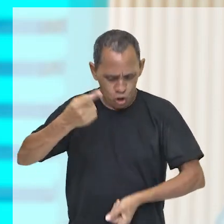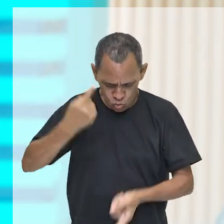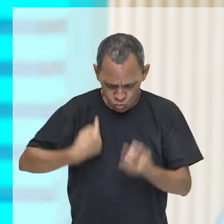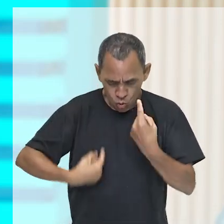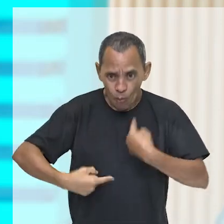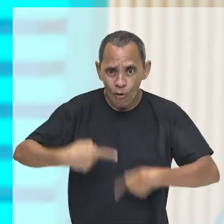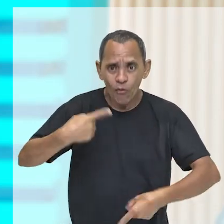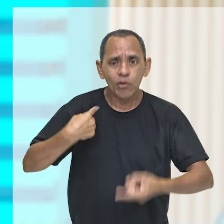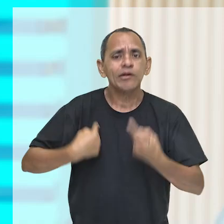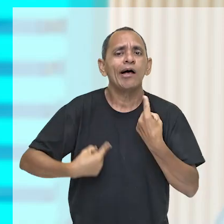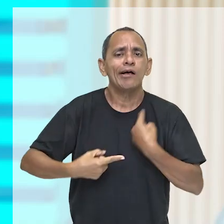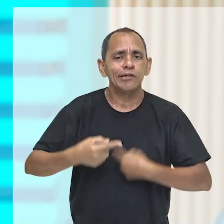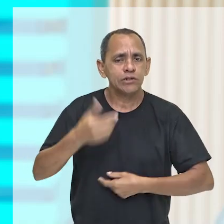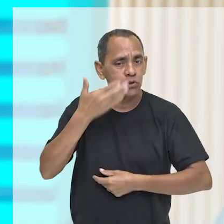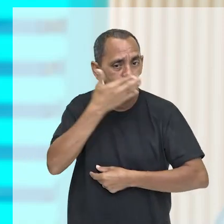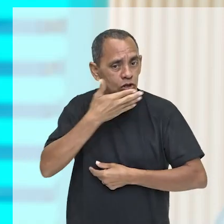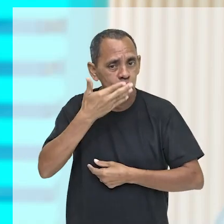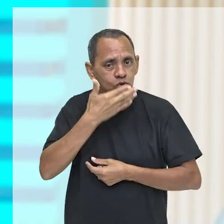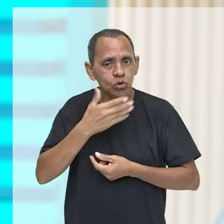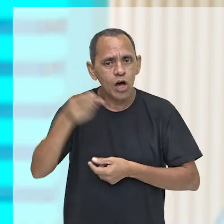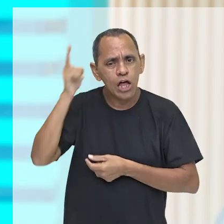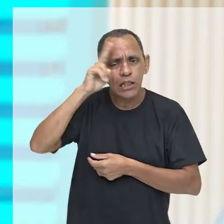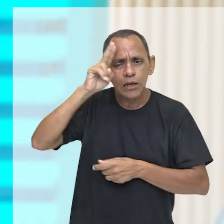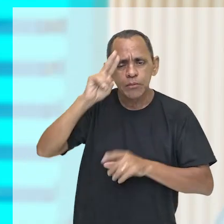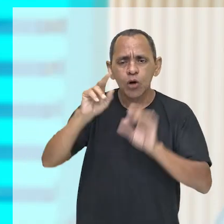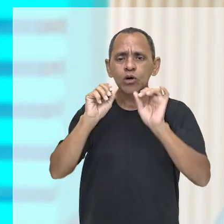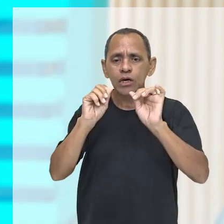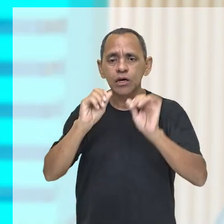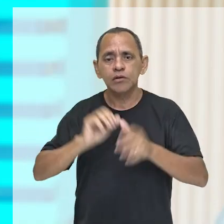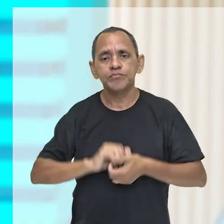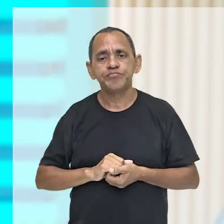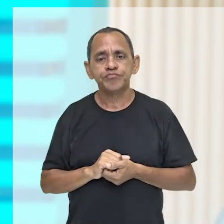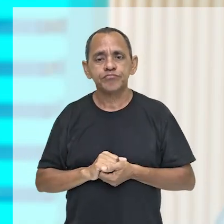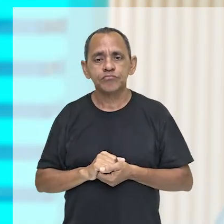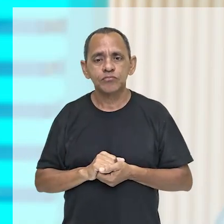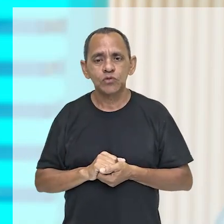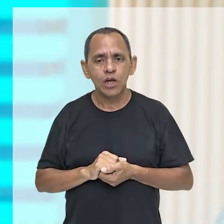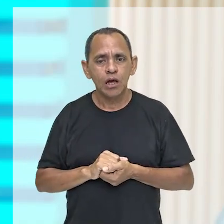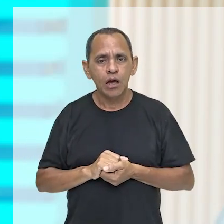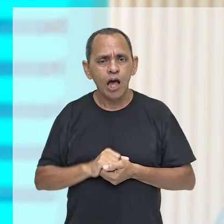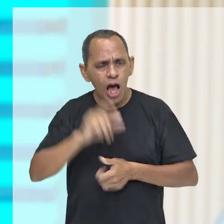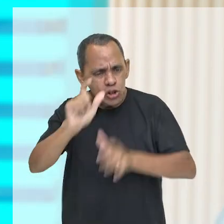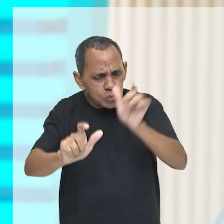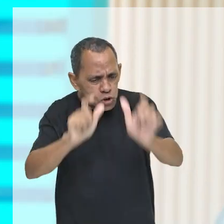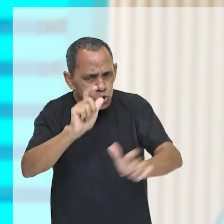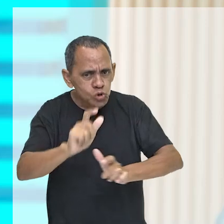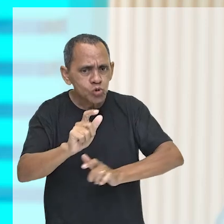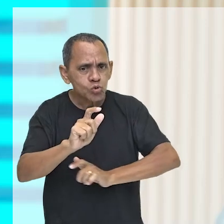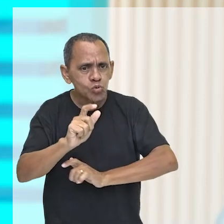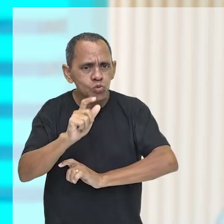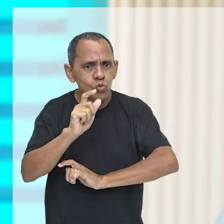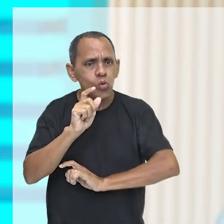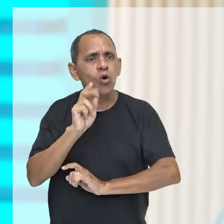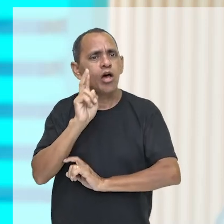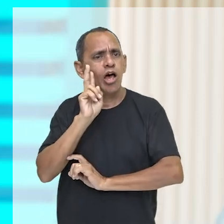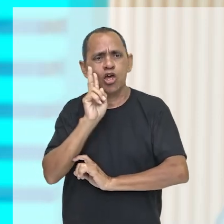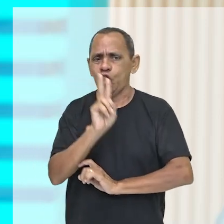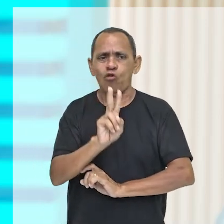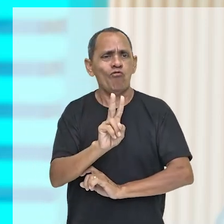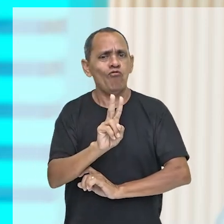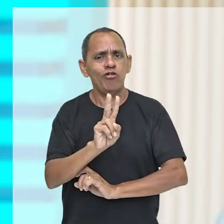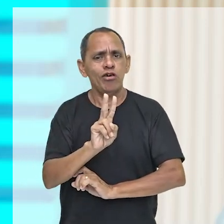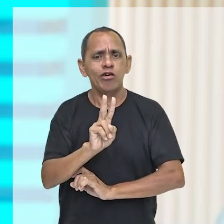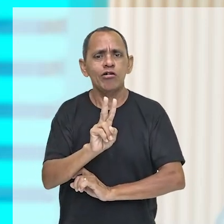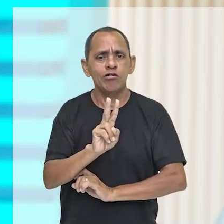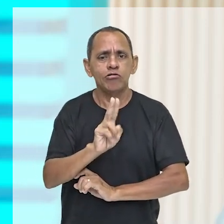do açúcar, vamos relembrar, para quem ainda não viu, né, ou já viu aí sobre